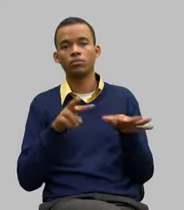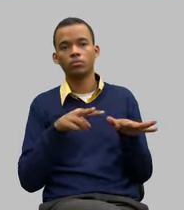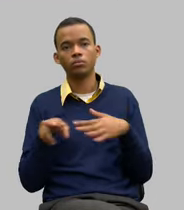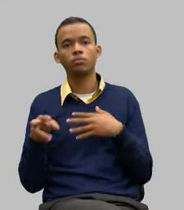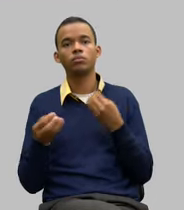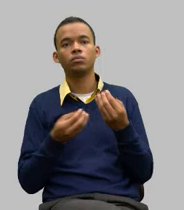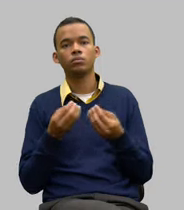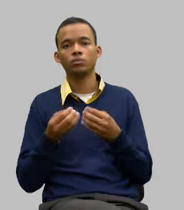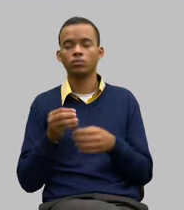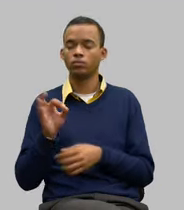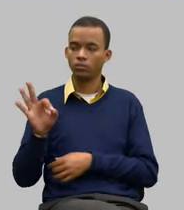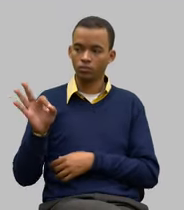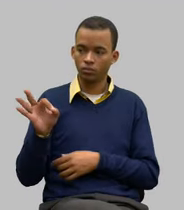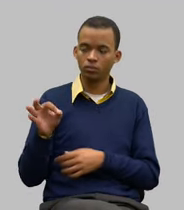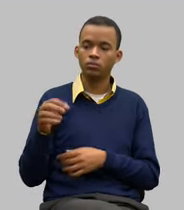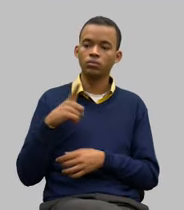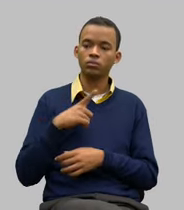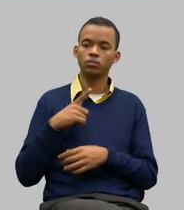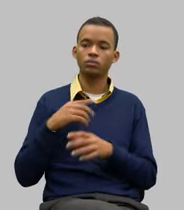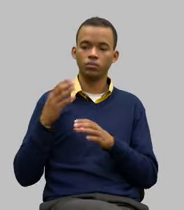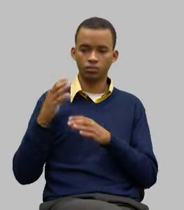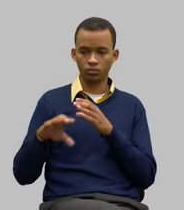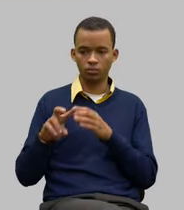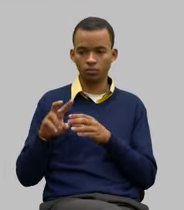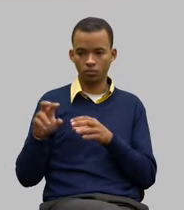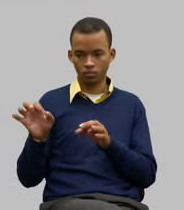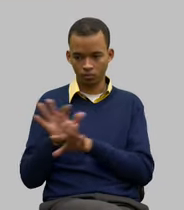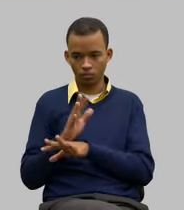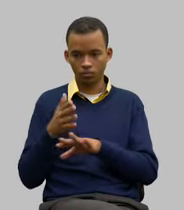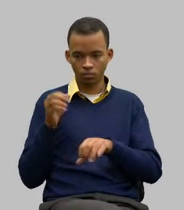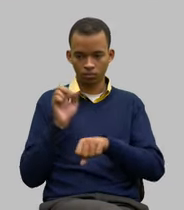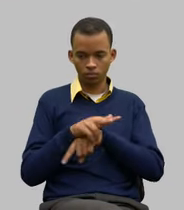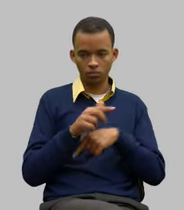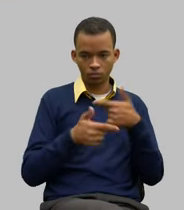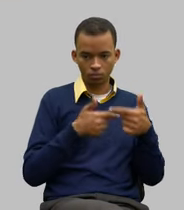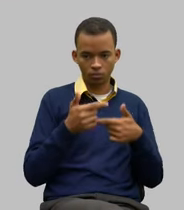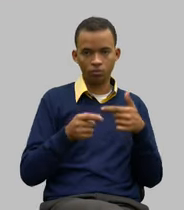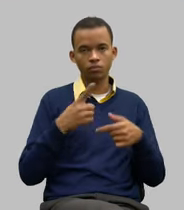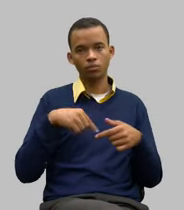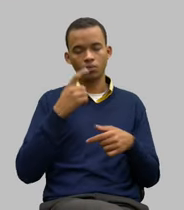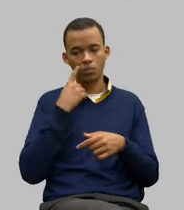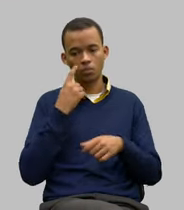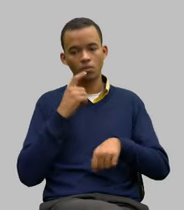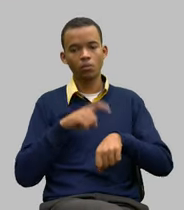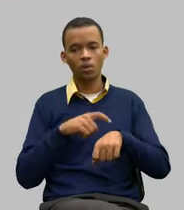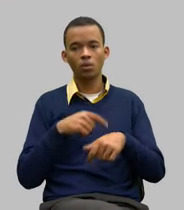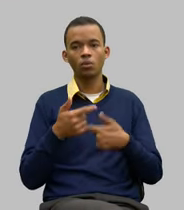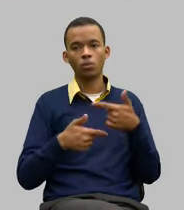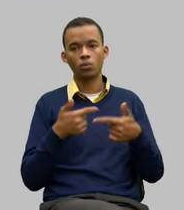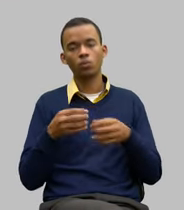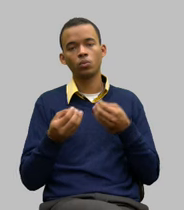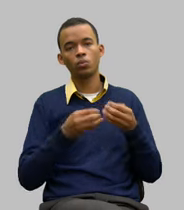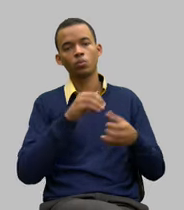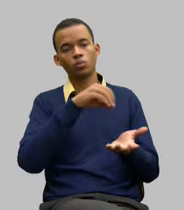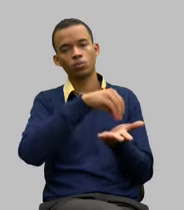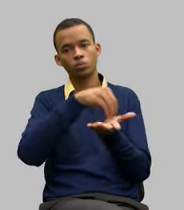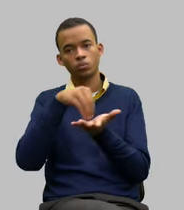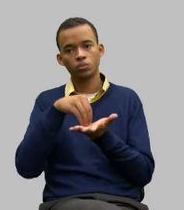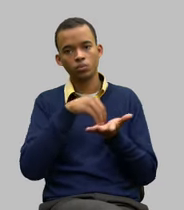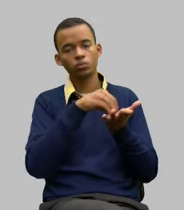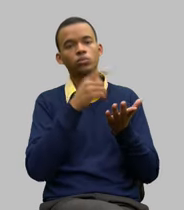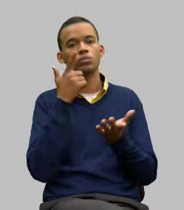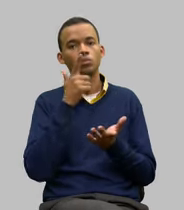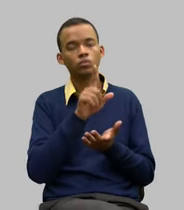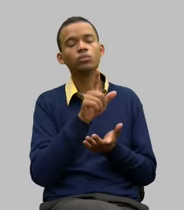com o ingresso desses novos servidores nós vamos fazer nós vamos rever essas posturas esses Pops para que a gente possa realmente fazer com que o servidor